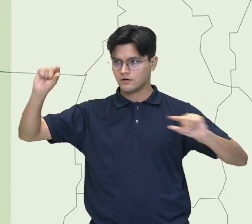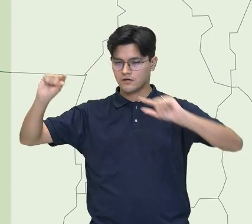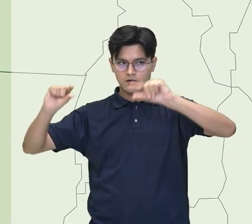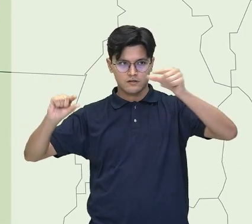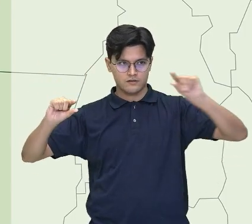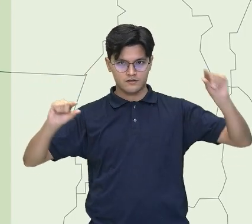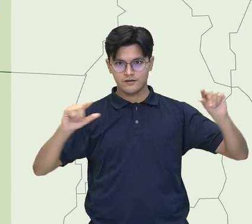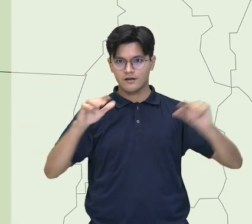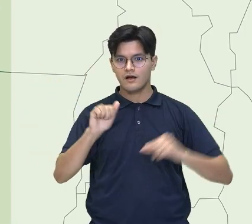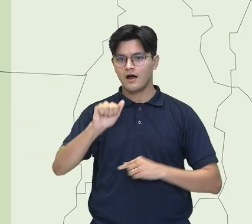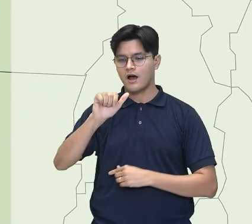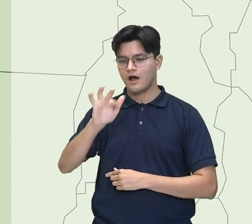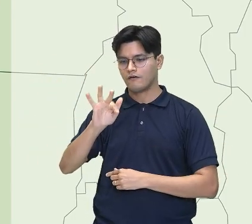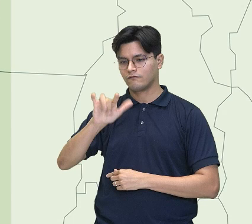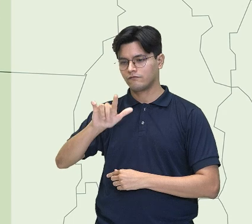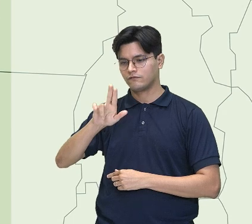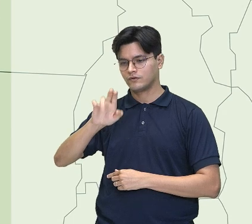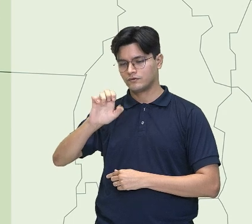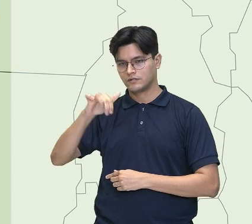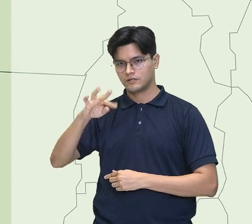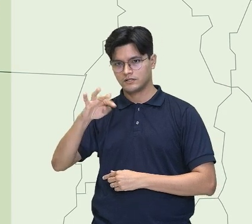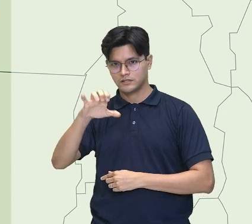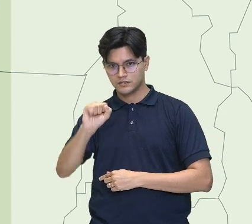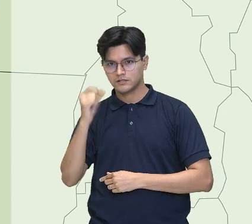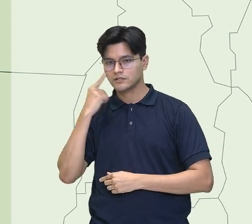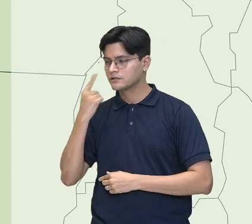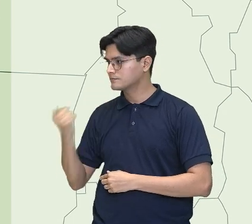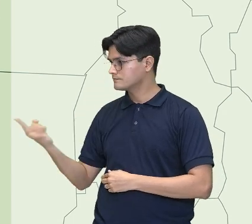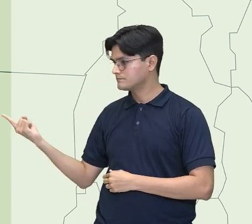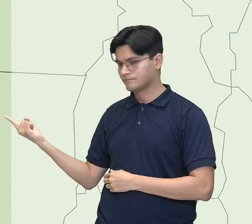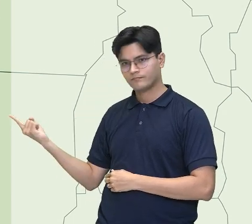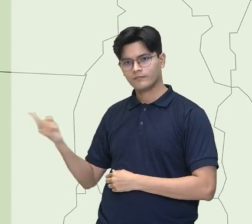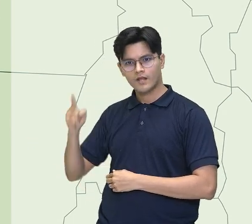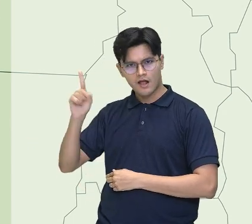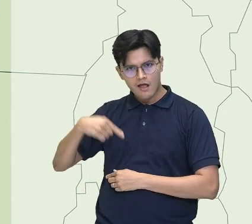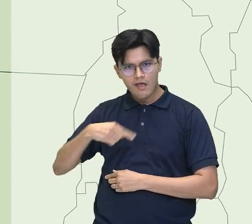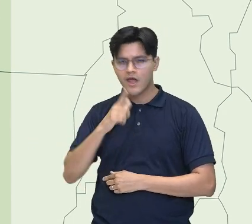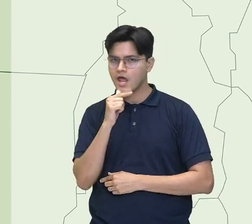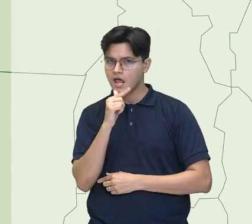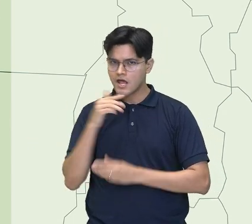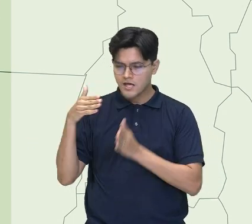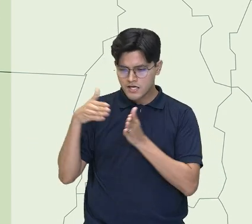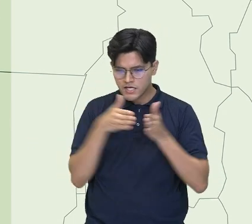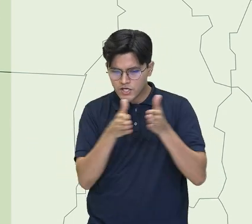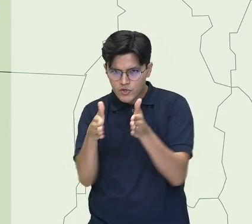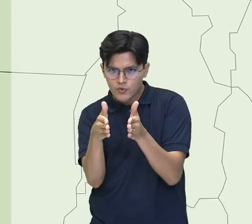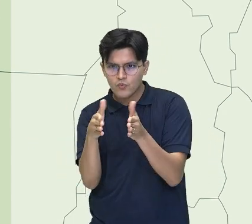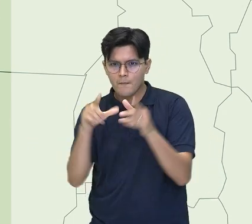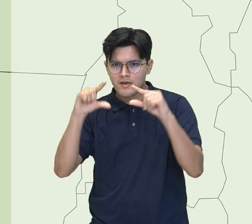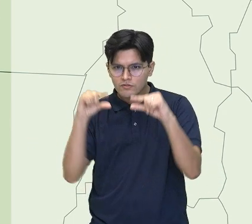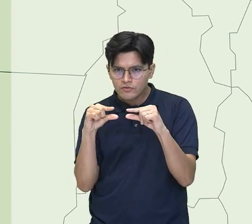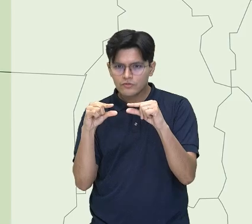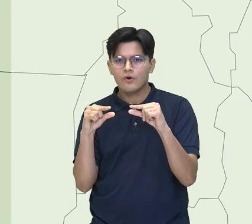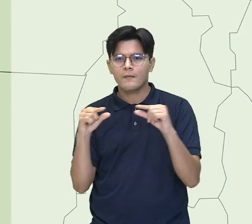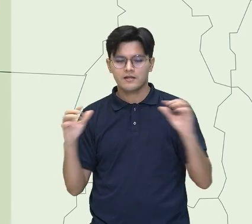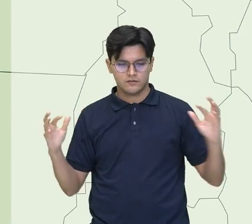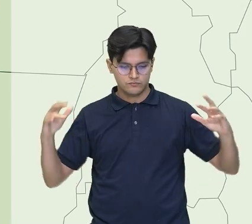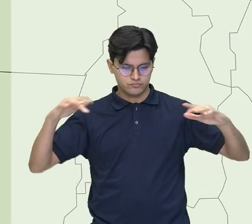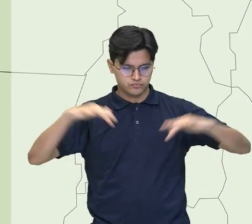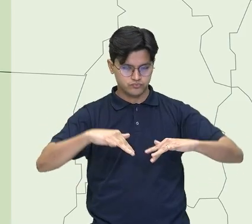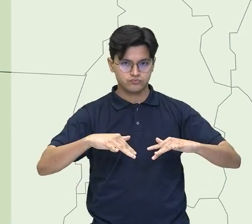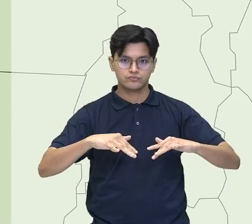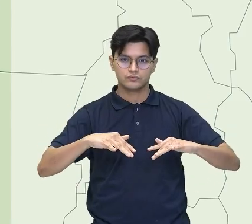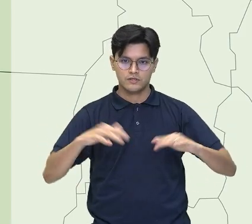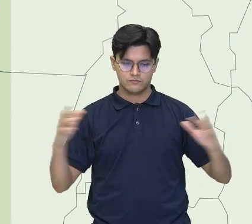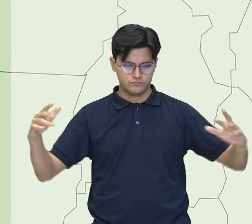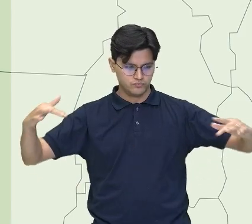em extensão, mas que vão alimentar esse rio principal, que é o rio Solimões. Então, nesse mapa,